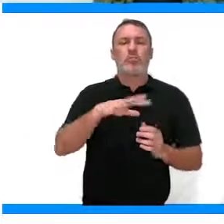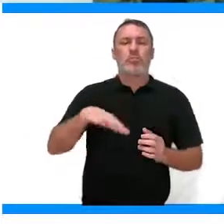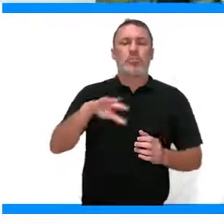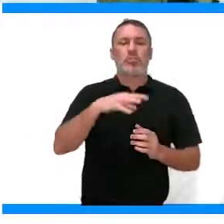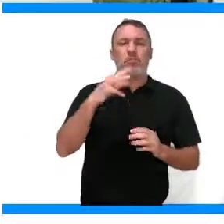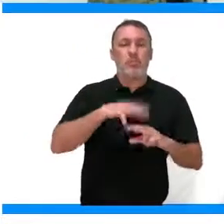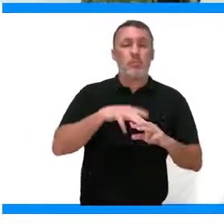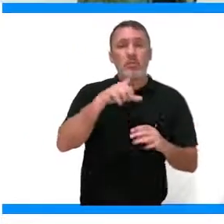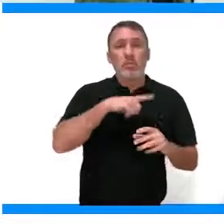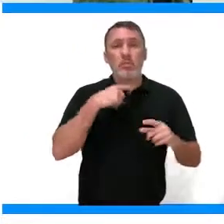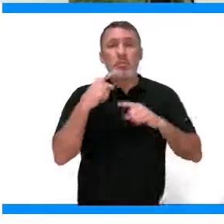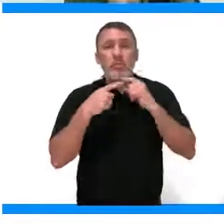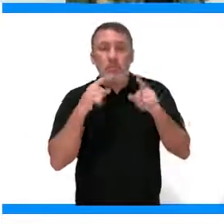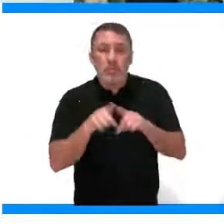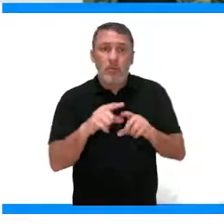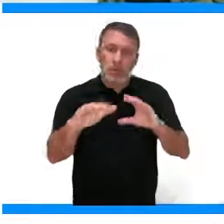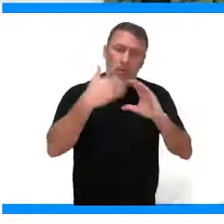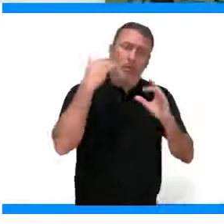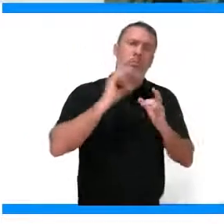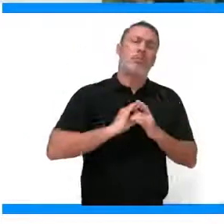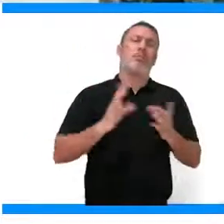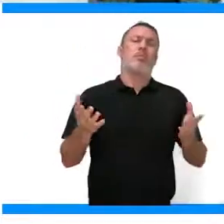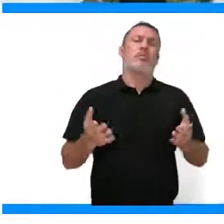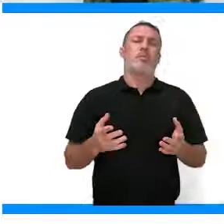Matemática. Quer tirar alguma dúvida por e-mail?